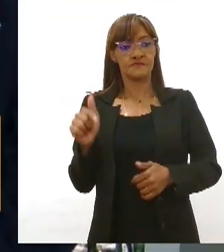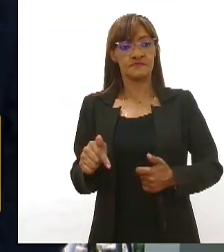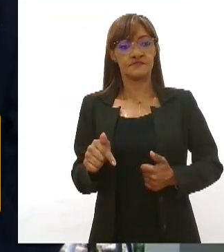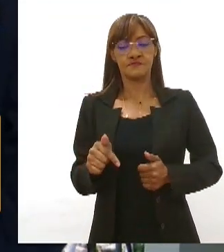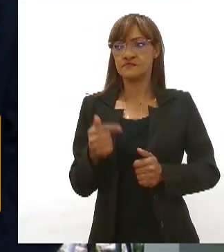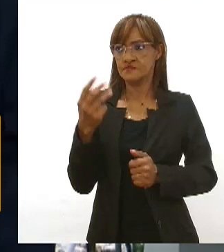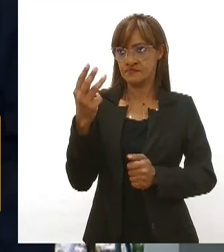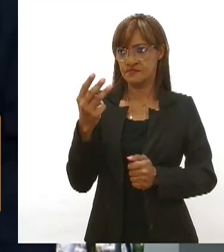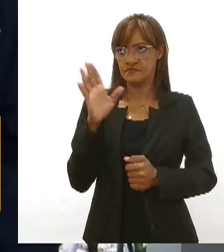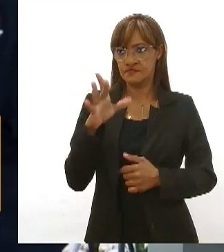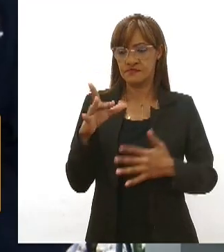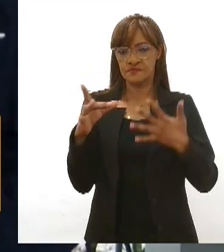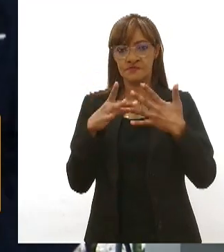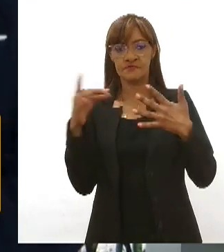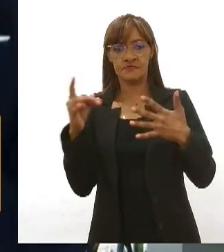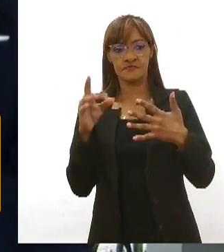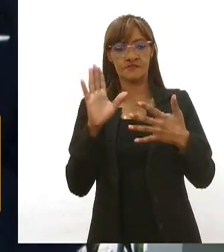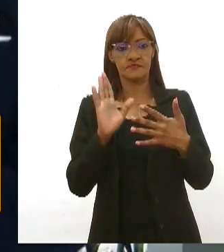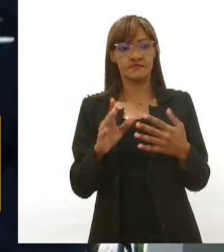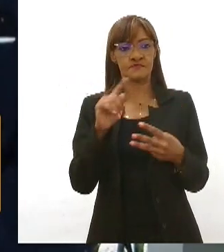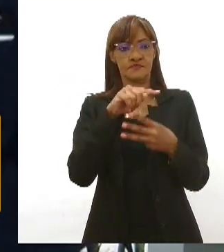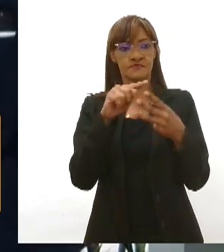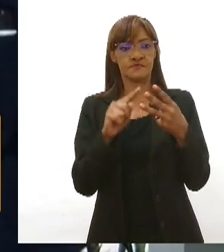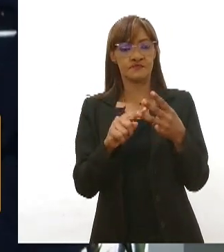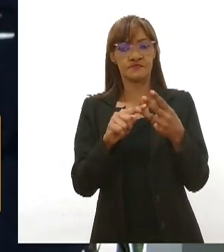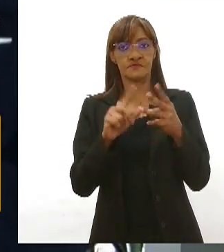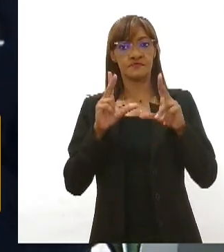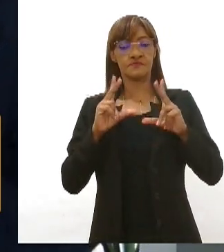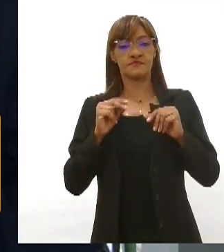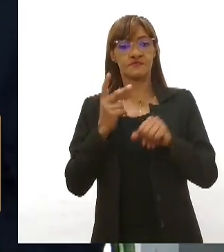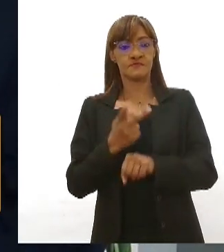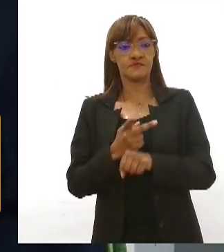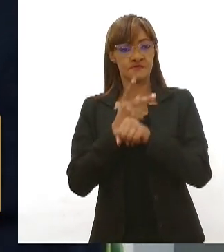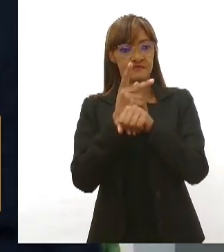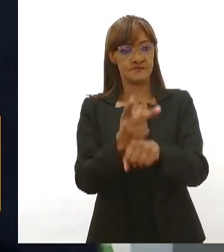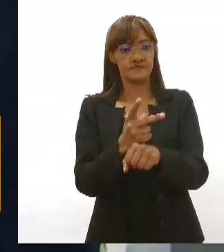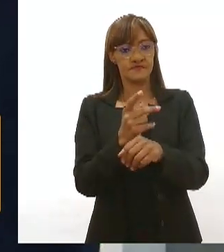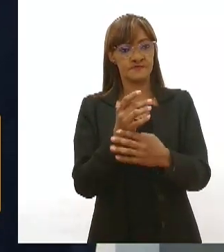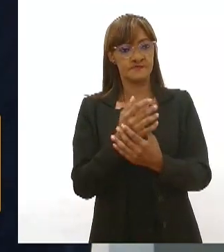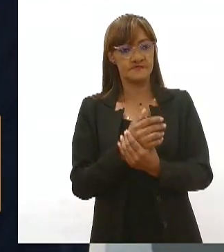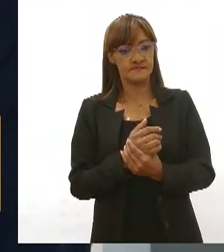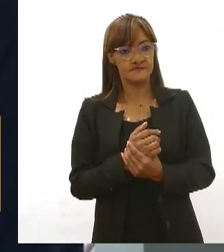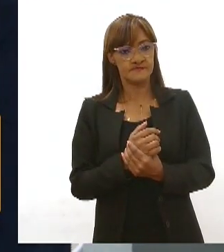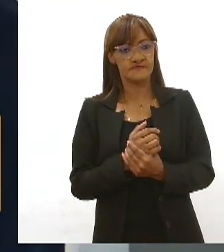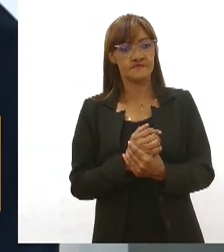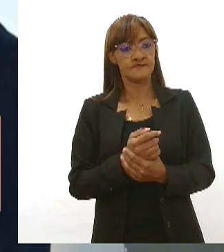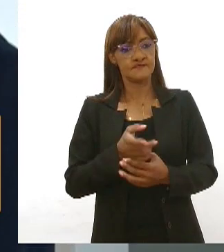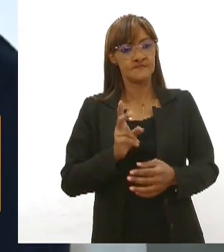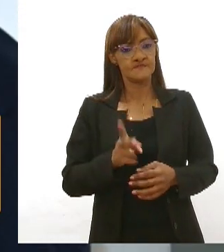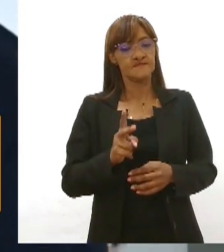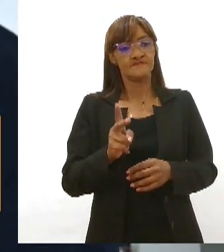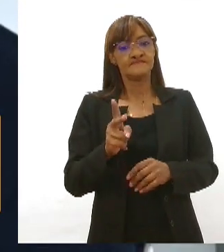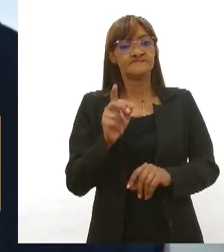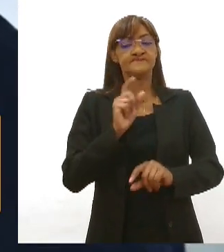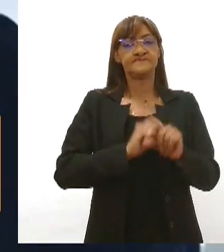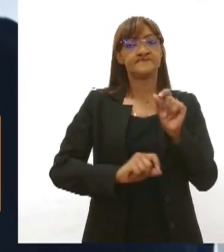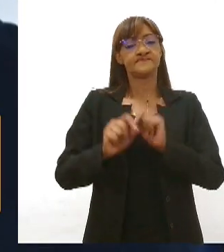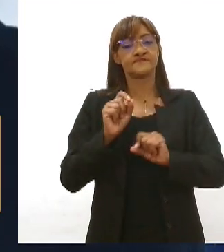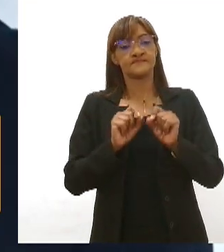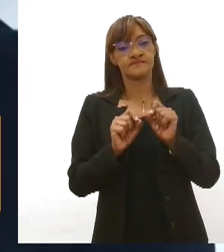É, exatamente. Os 3 melhores serão premiados. Isso a gente faz a cada edição do INRESE, né? É, tem uma